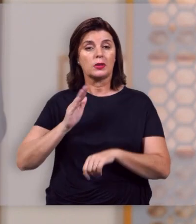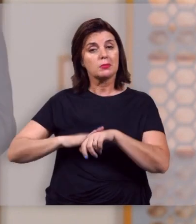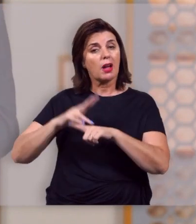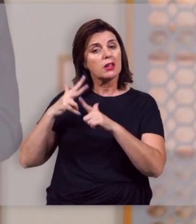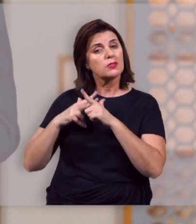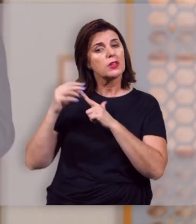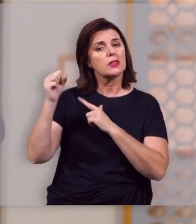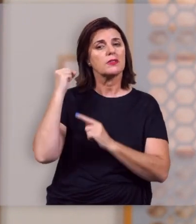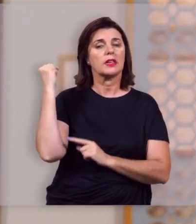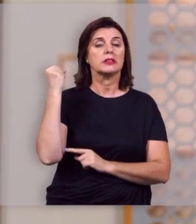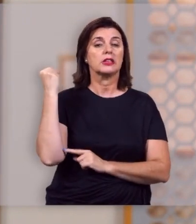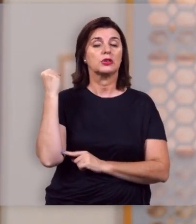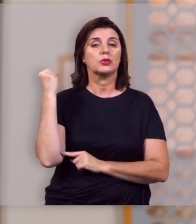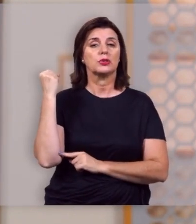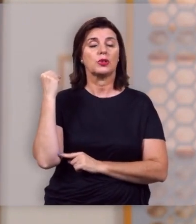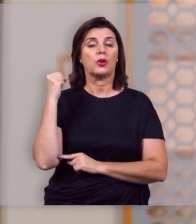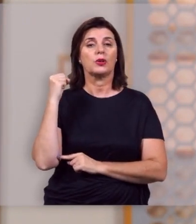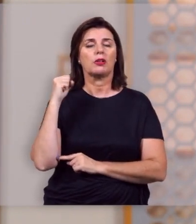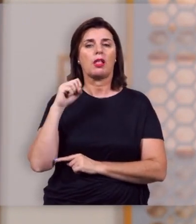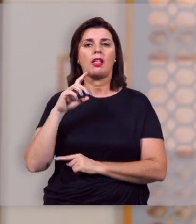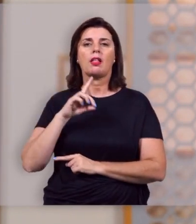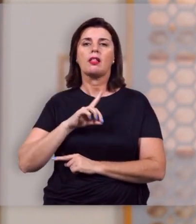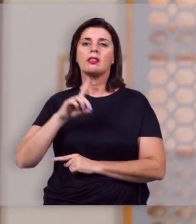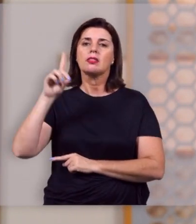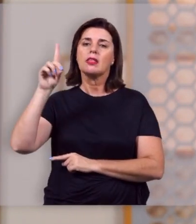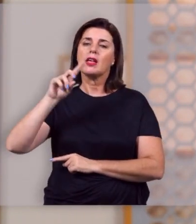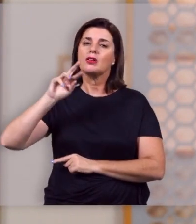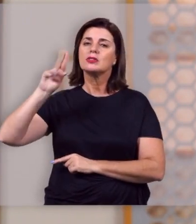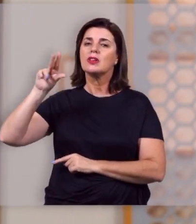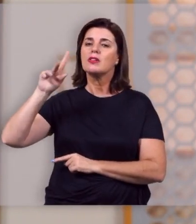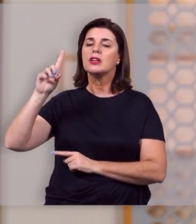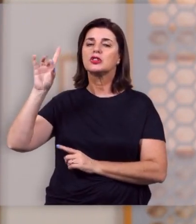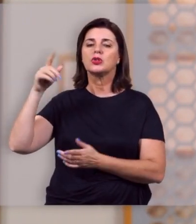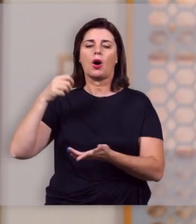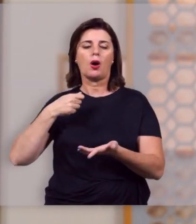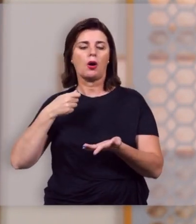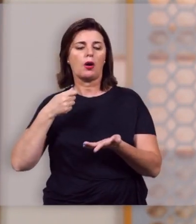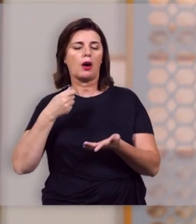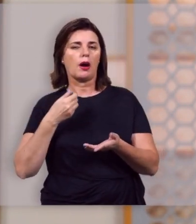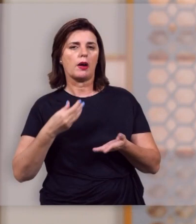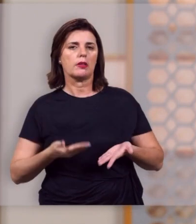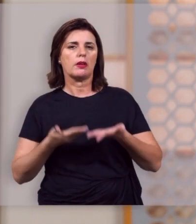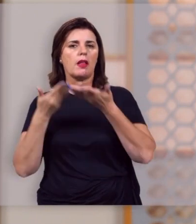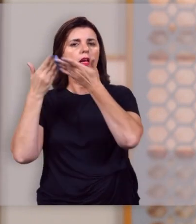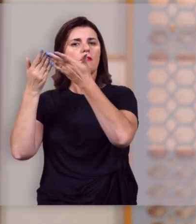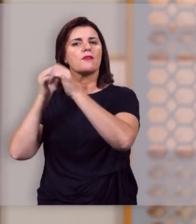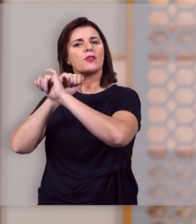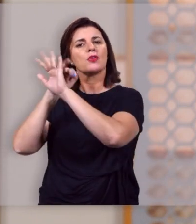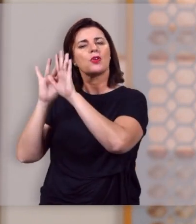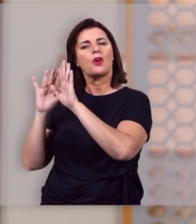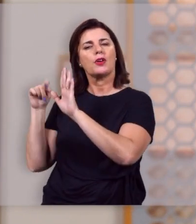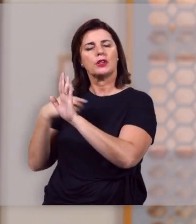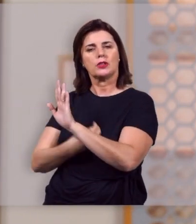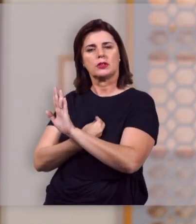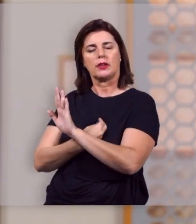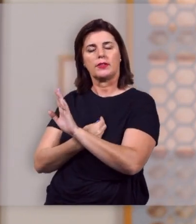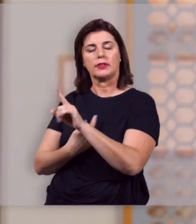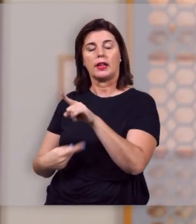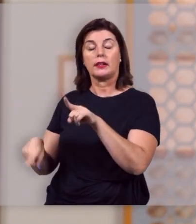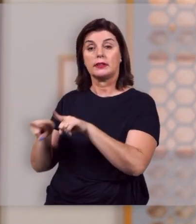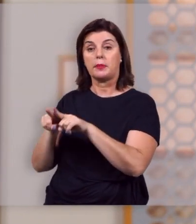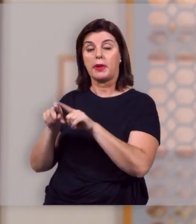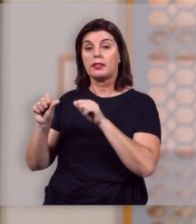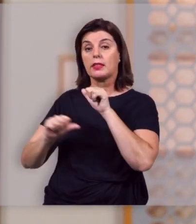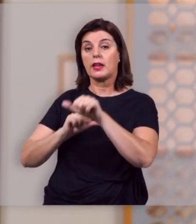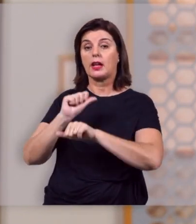que vencedores. Deus não apenas está determinado em nos levar para a glória, mas